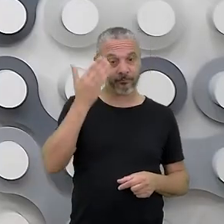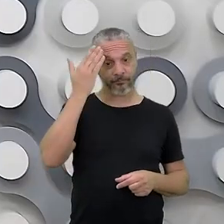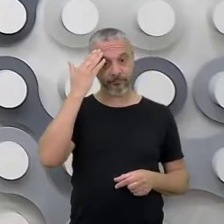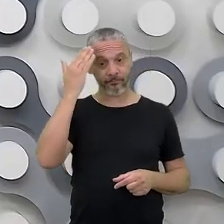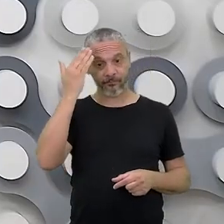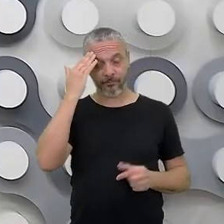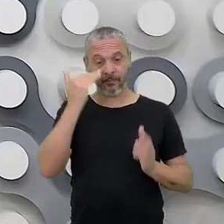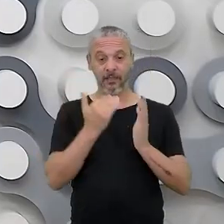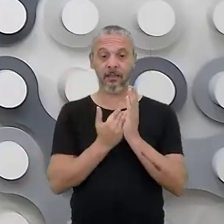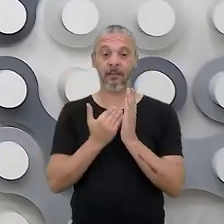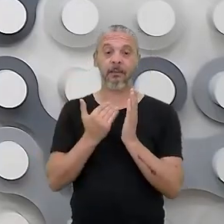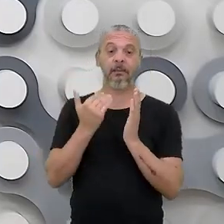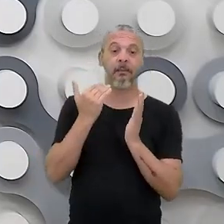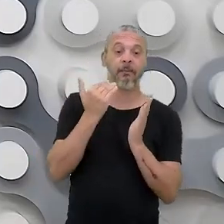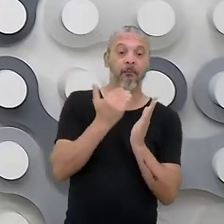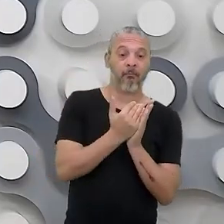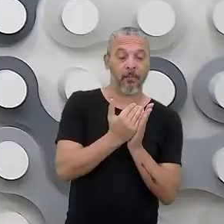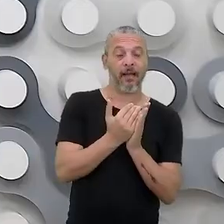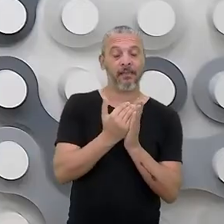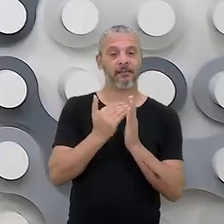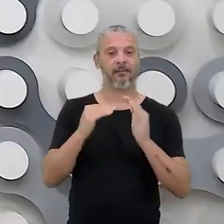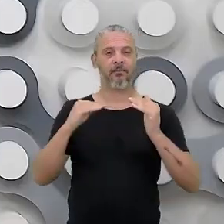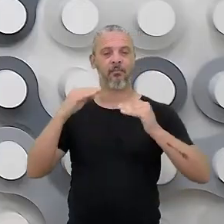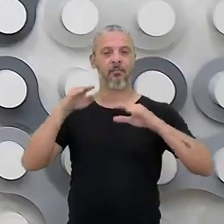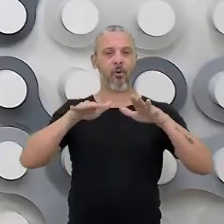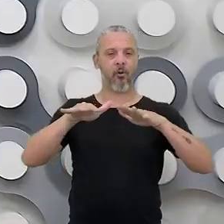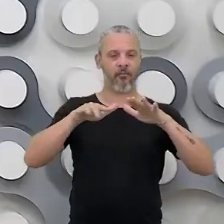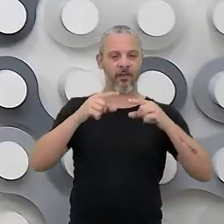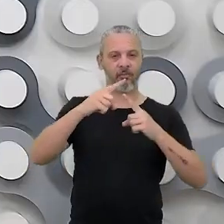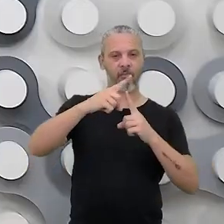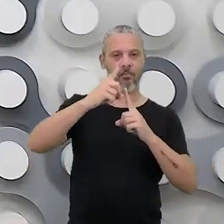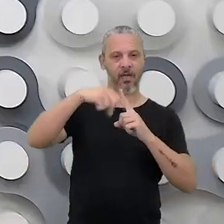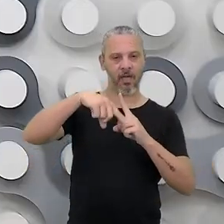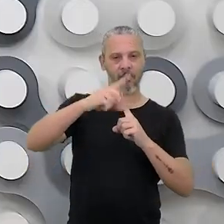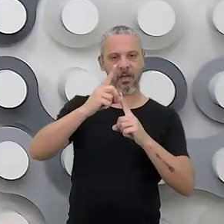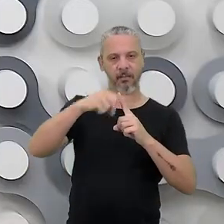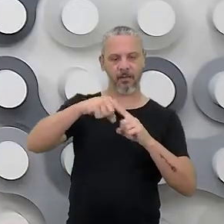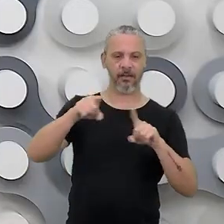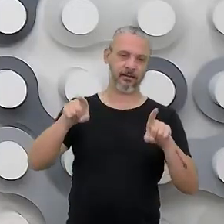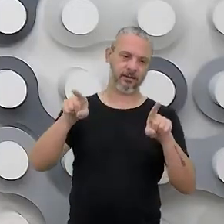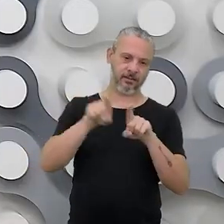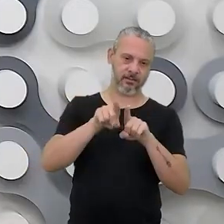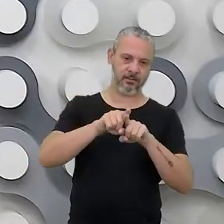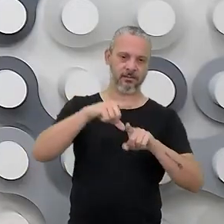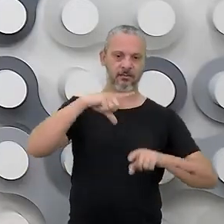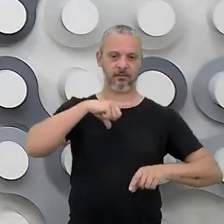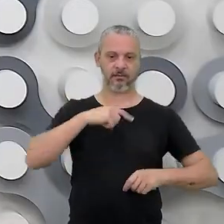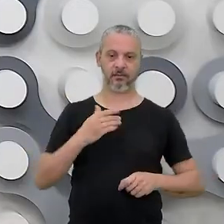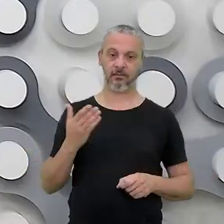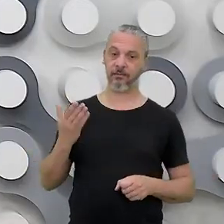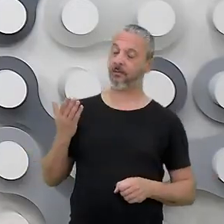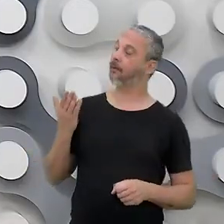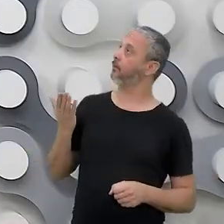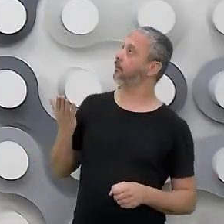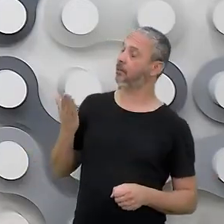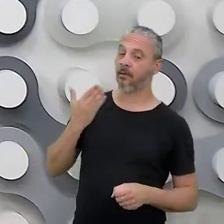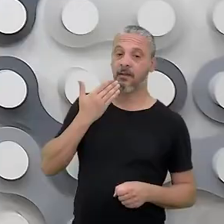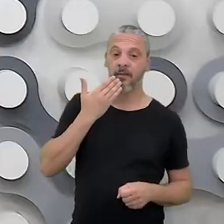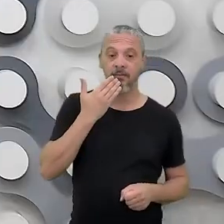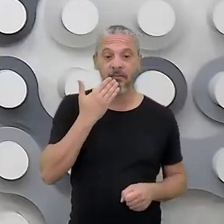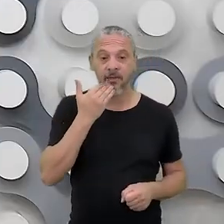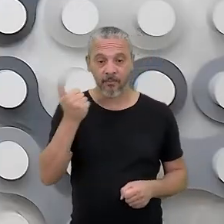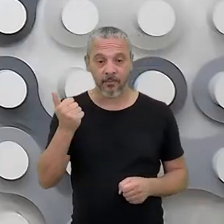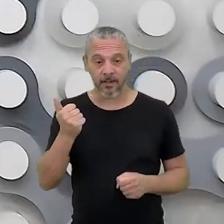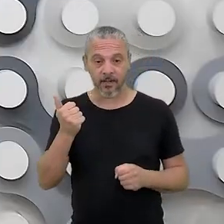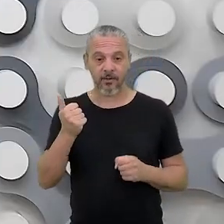que vai precisar fazer mais movimentos para conseguir regar a nossa roça ao todo. Então, o ideal